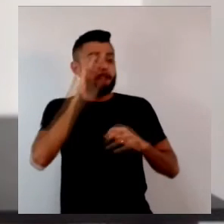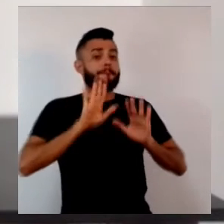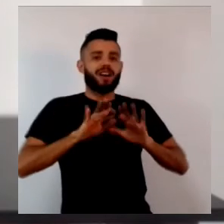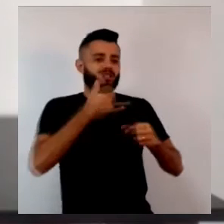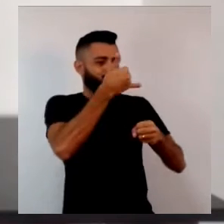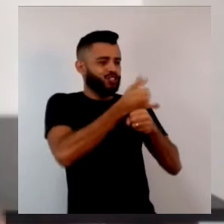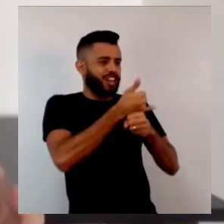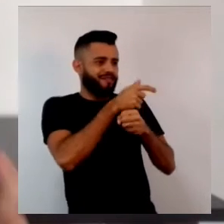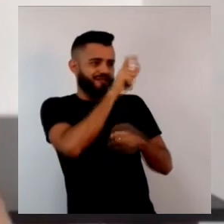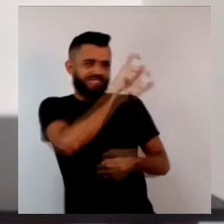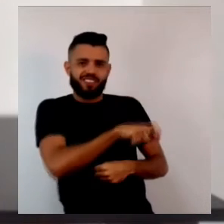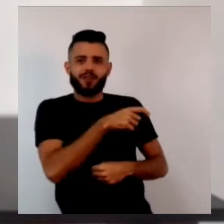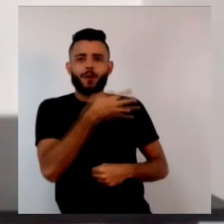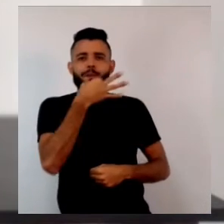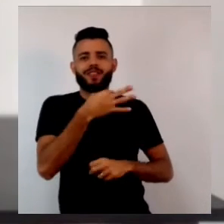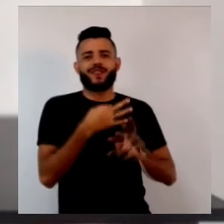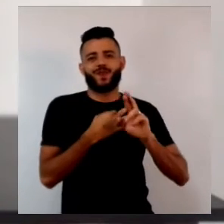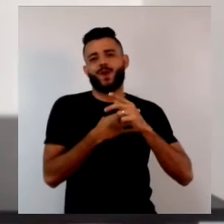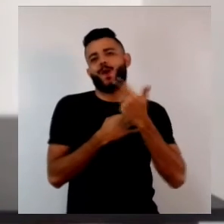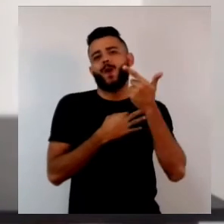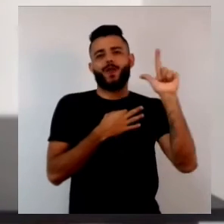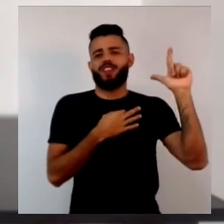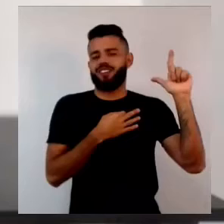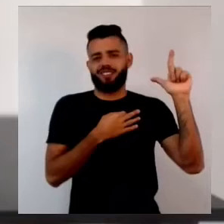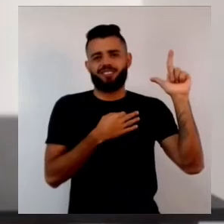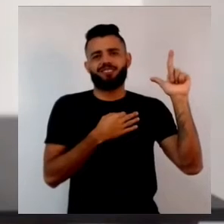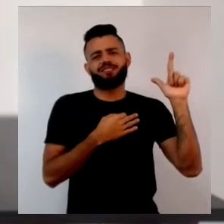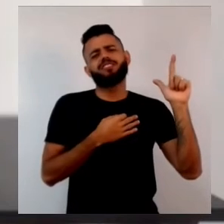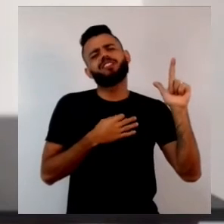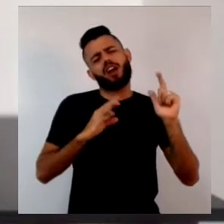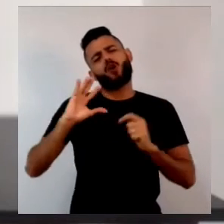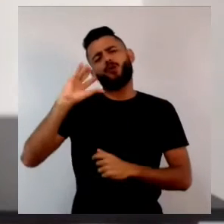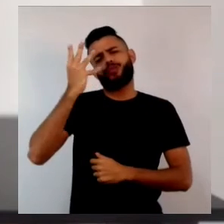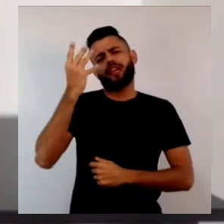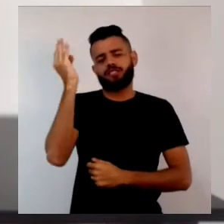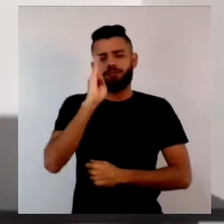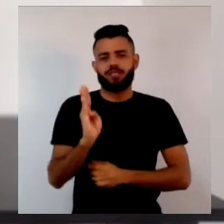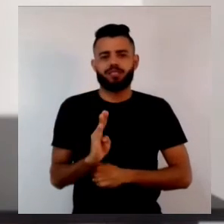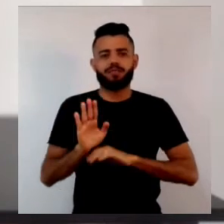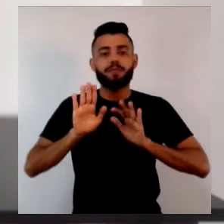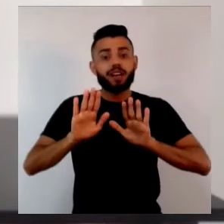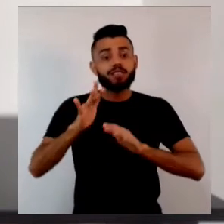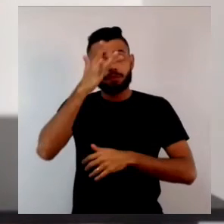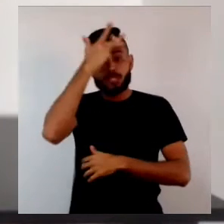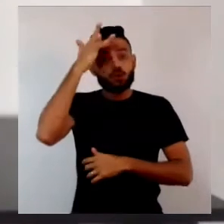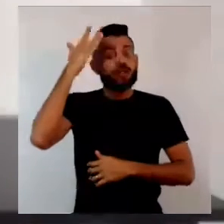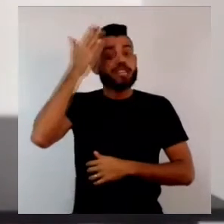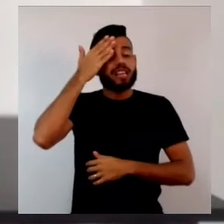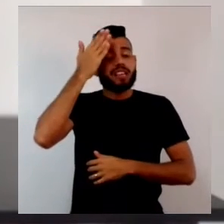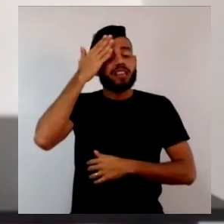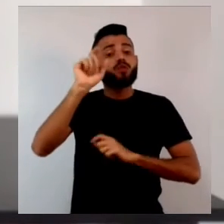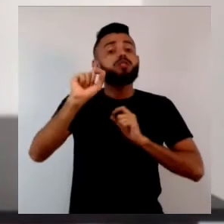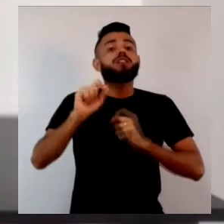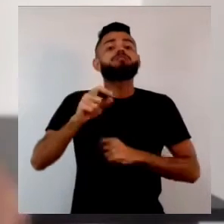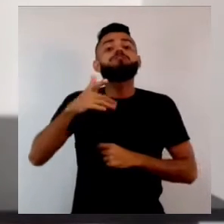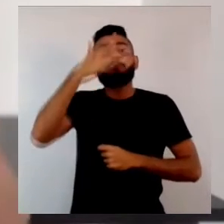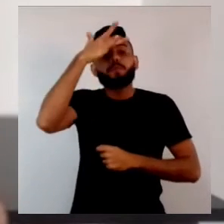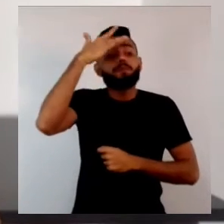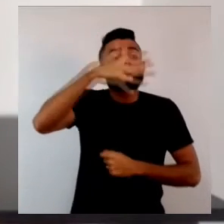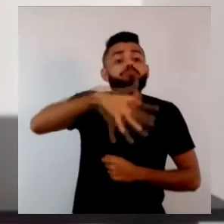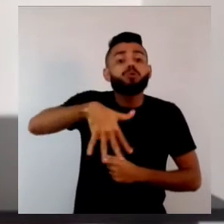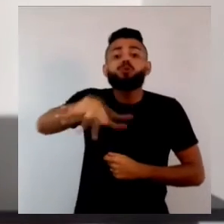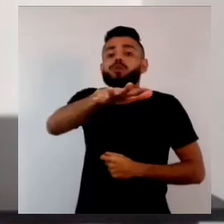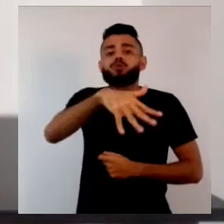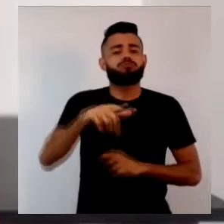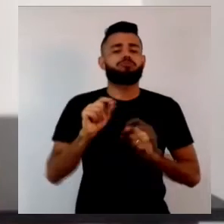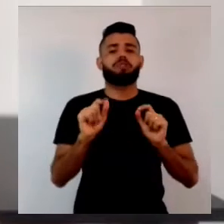assim, mas assim, a pessoa precisa entender nessa questão de transparência com quem ela está falando, né? Bom, eu estou falando com esse cara